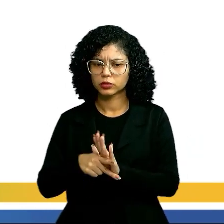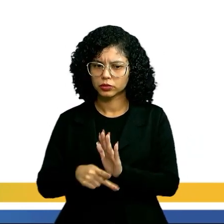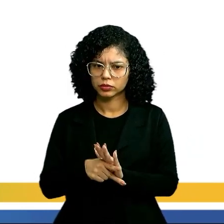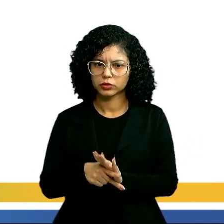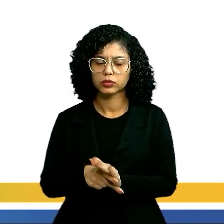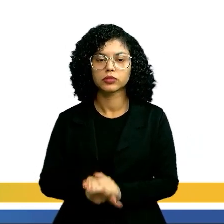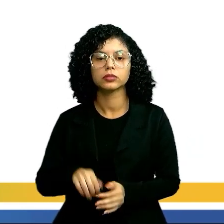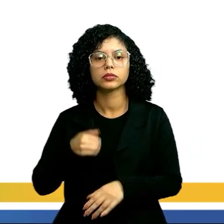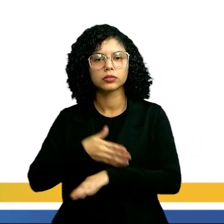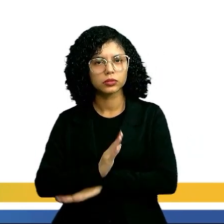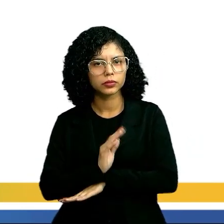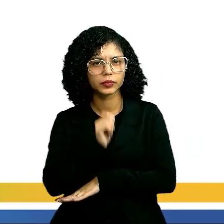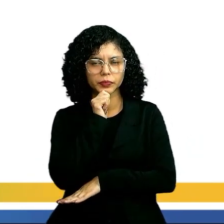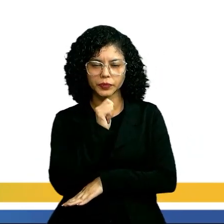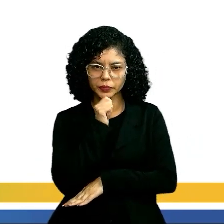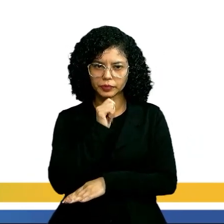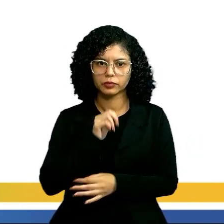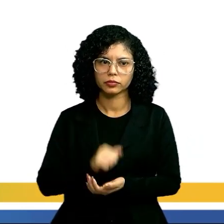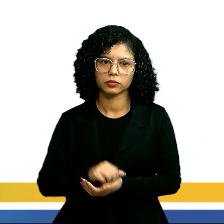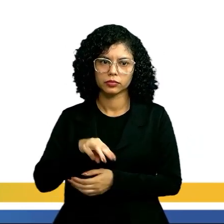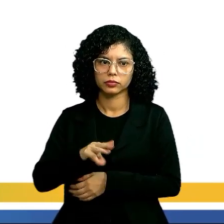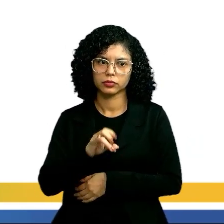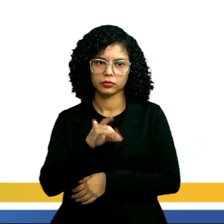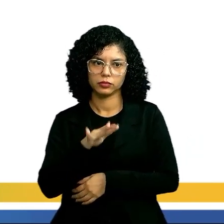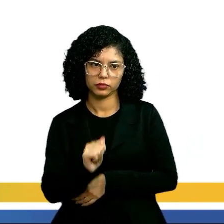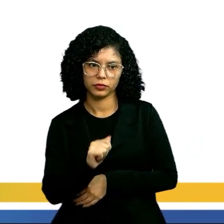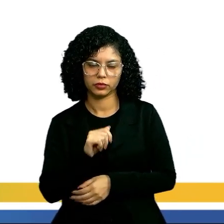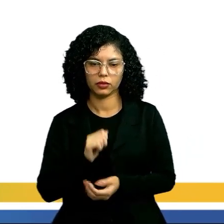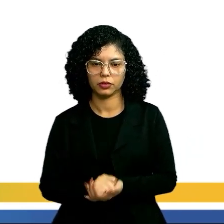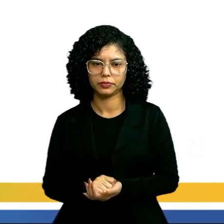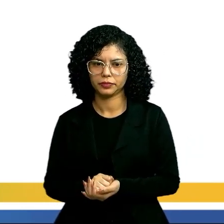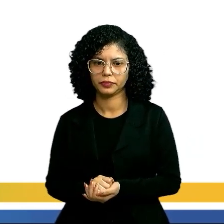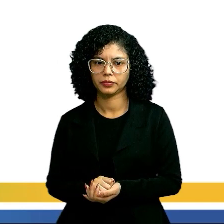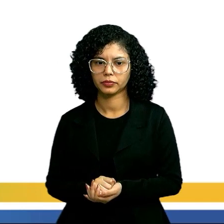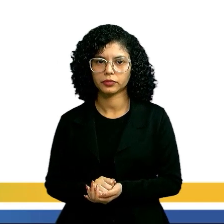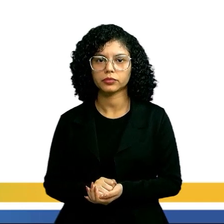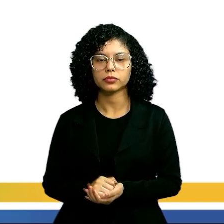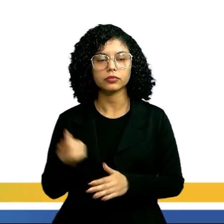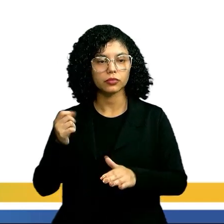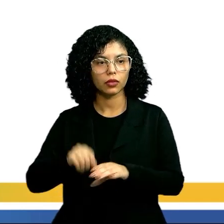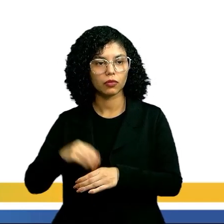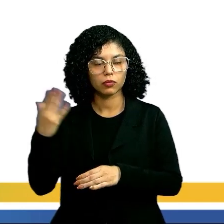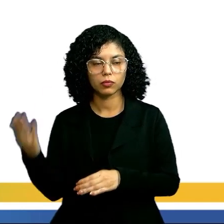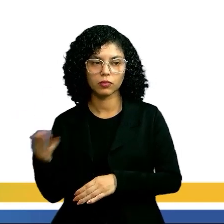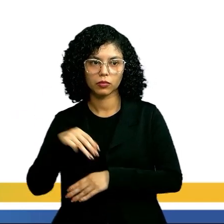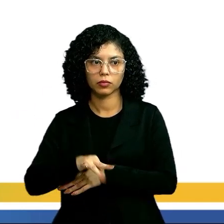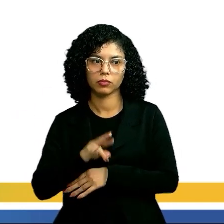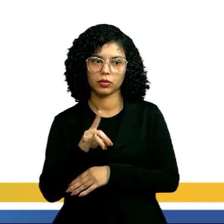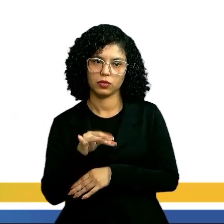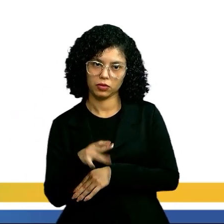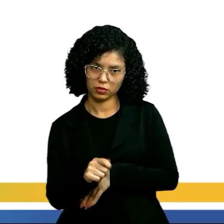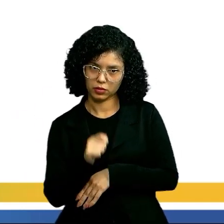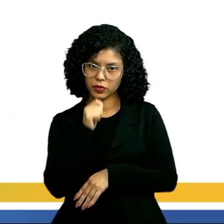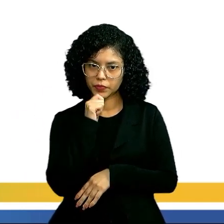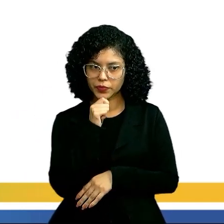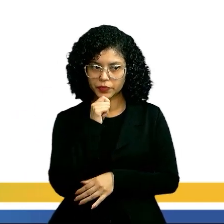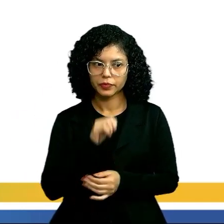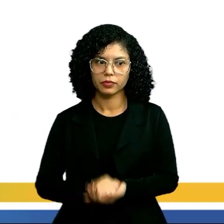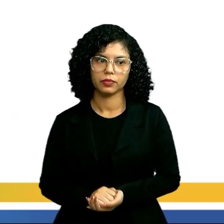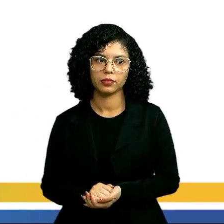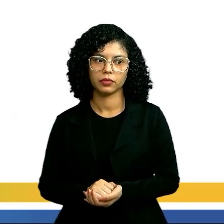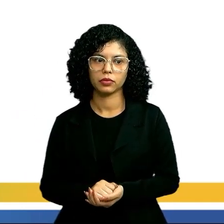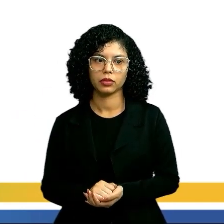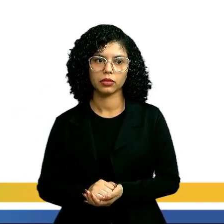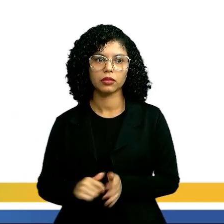suficientes para passarem pela membrana da mitocôndria, a membrana externa da mitocôndria. E aí vão lá